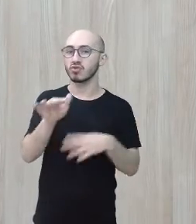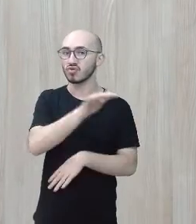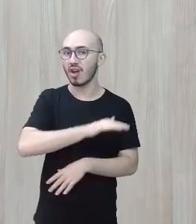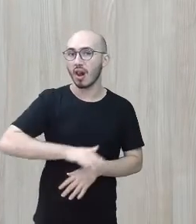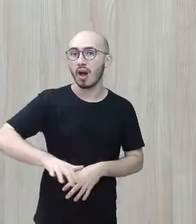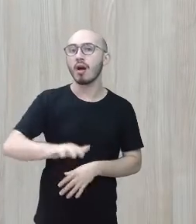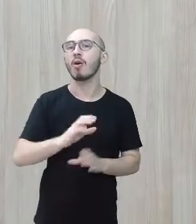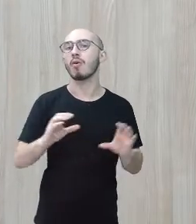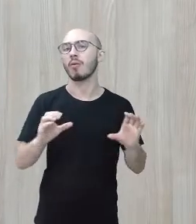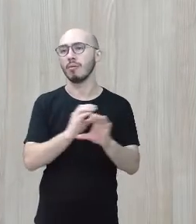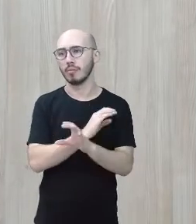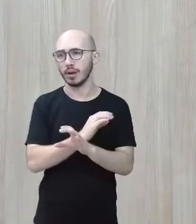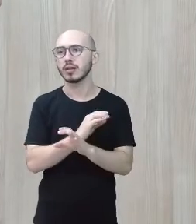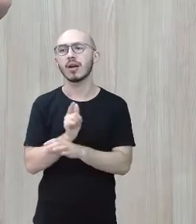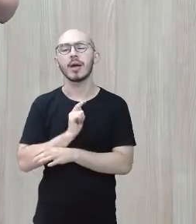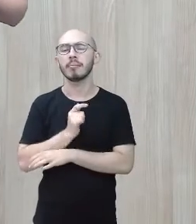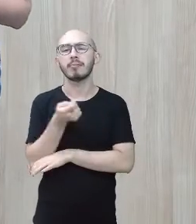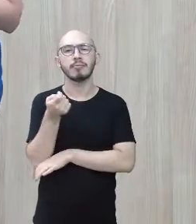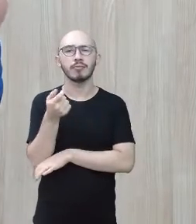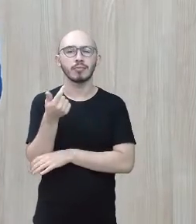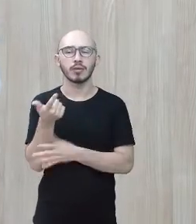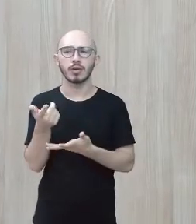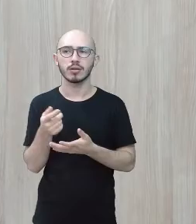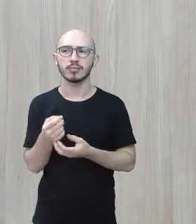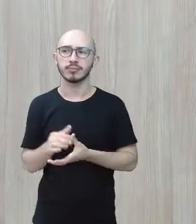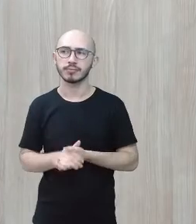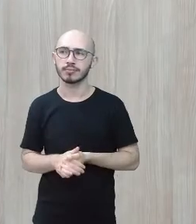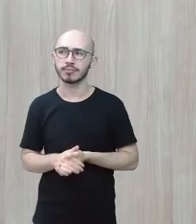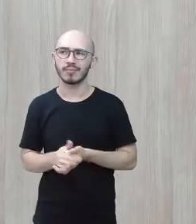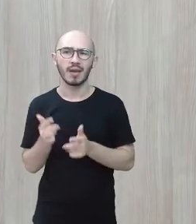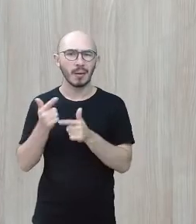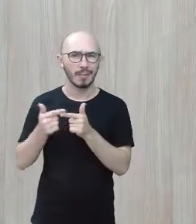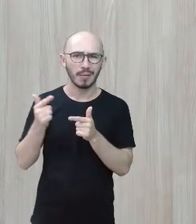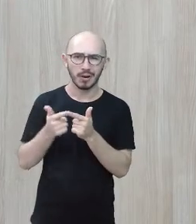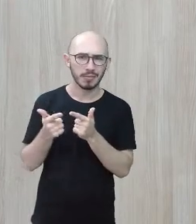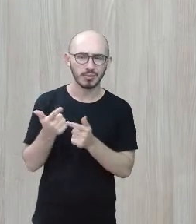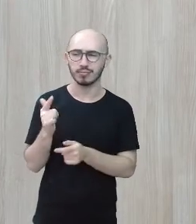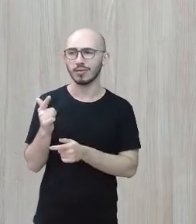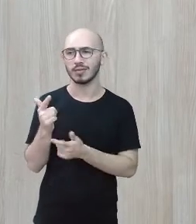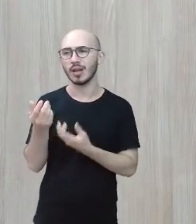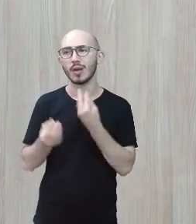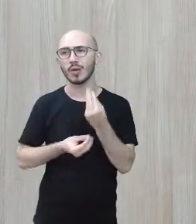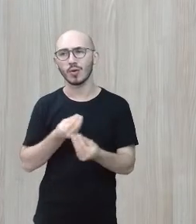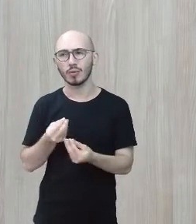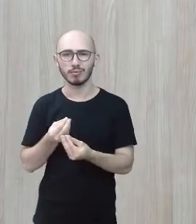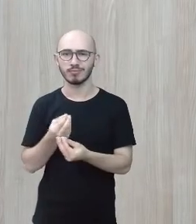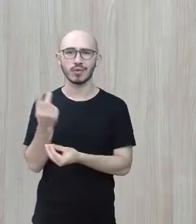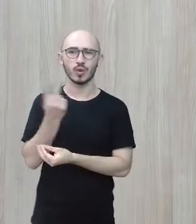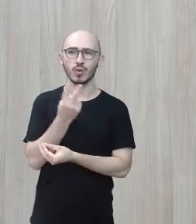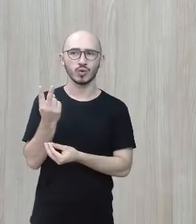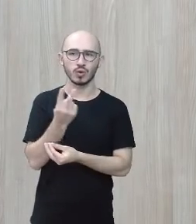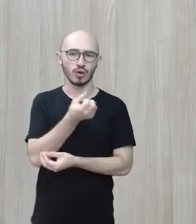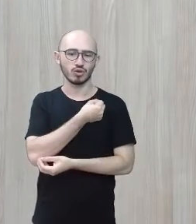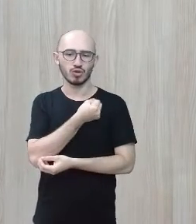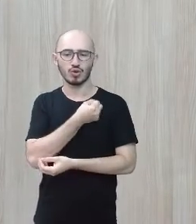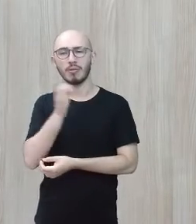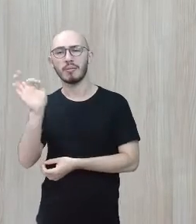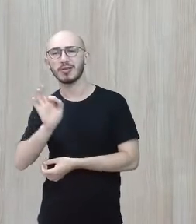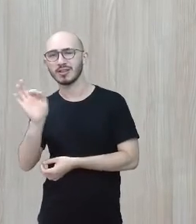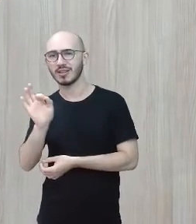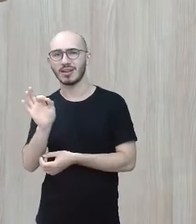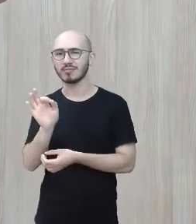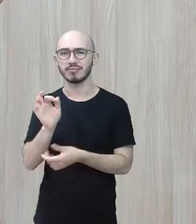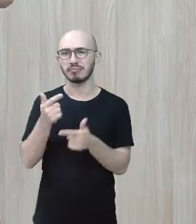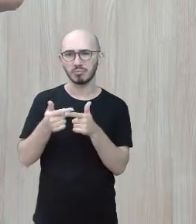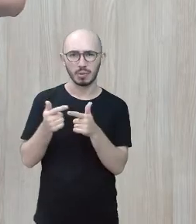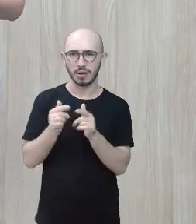nesse caso aí é uma quantidade pequena, a gente não tem tanto problema de observar a frequência absoluta ou a frequência relativa. Porém, como